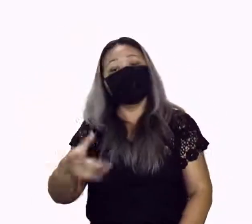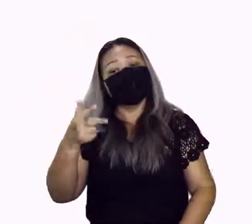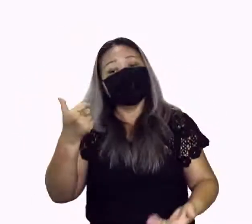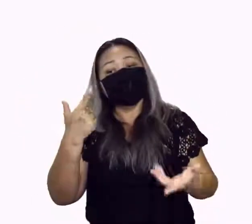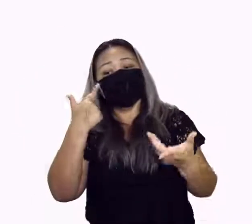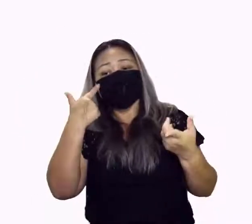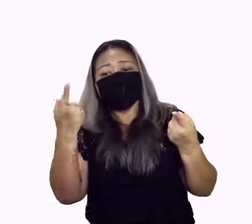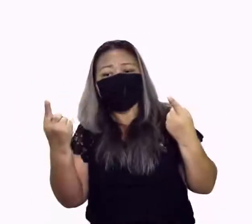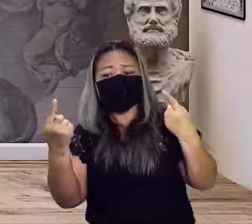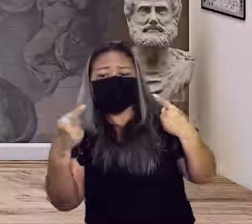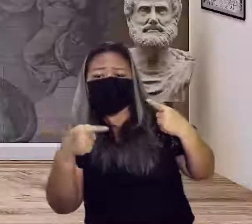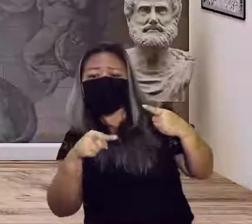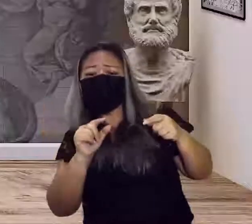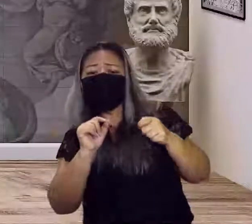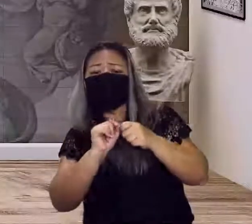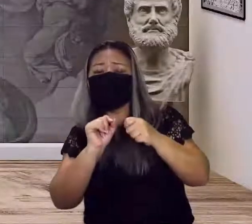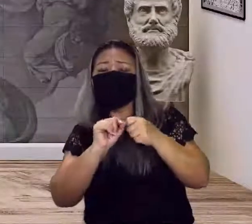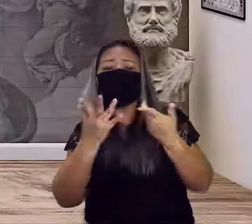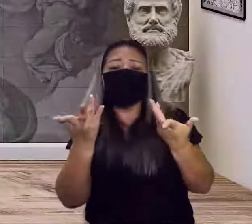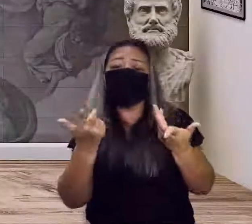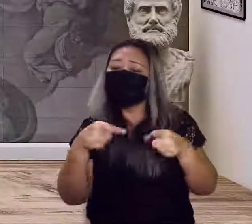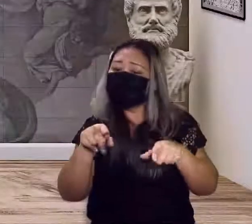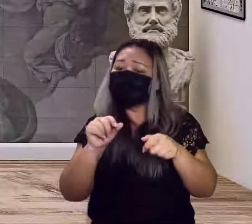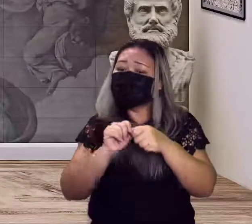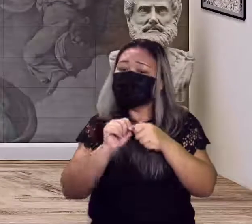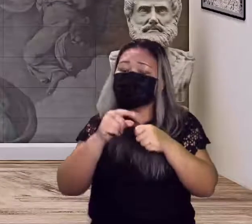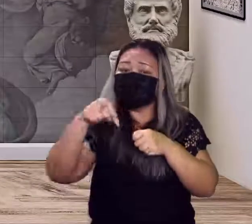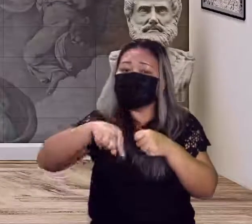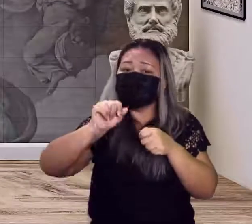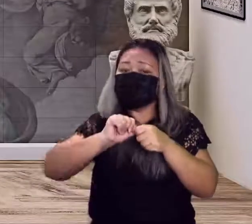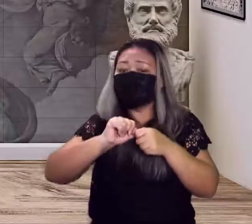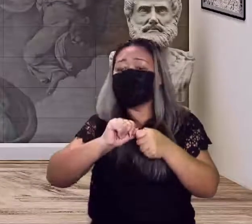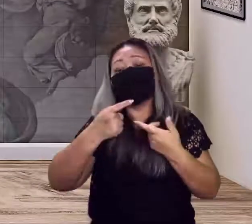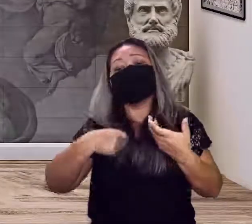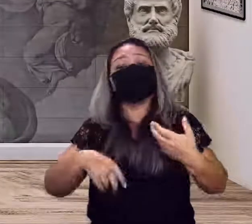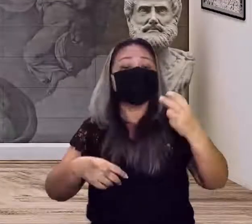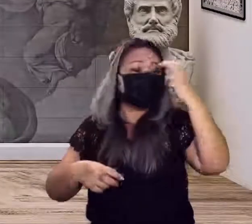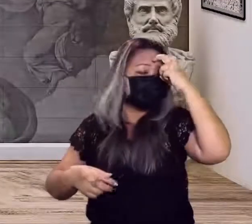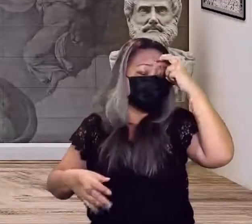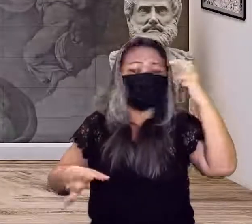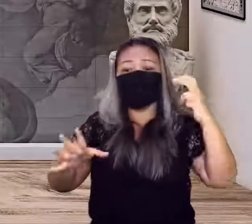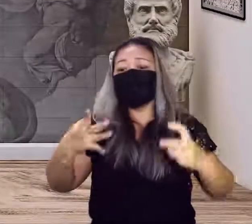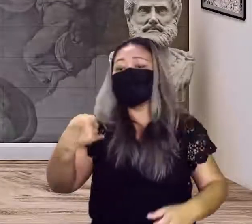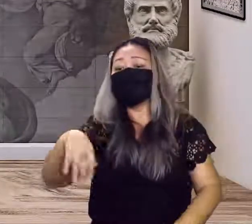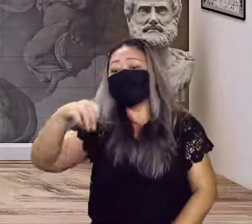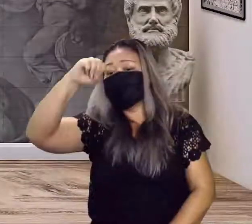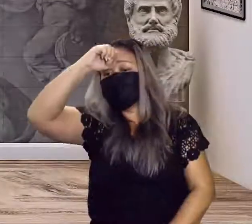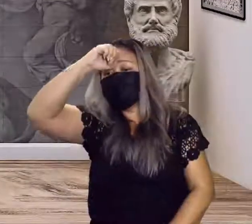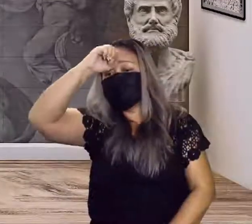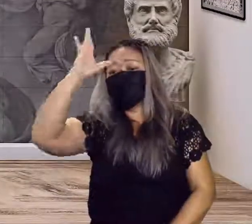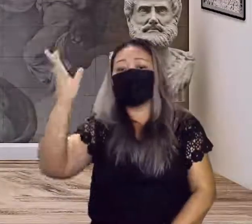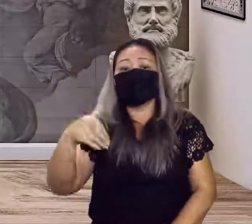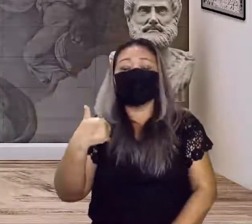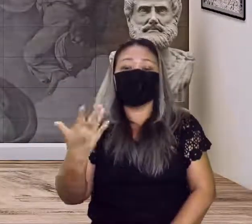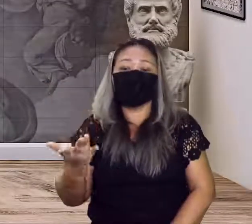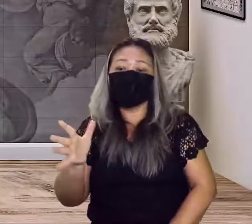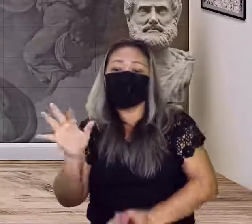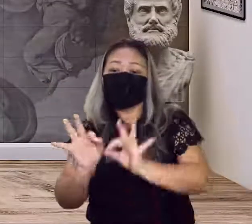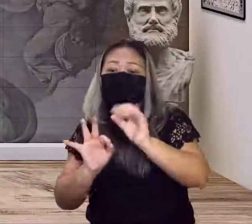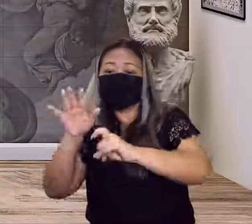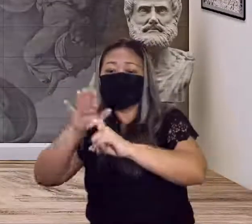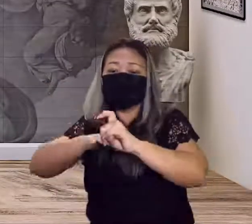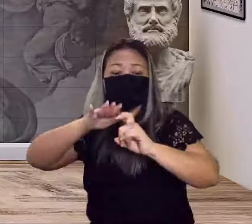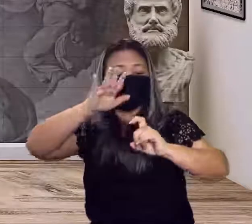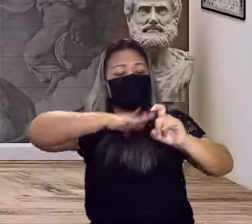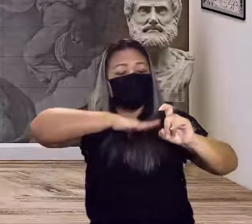uma analogia. Eu posso trazer também, ó, uma analogia entre o sábio e o ignorante. Vamos dizer que o senso comum montado pelo